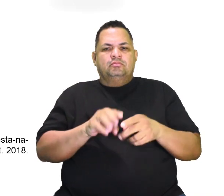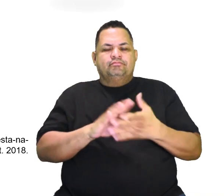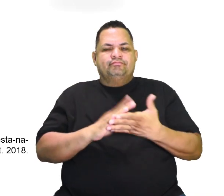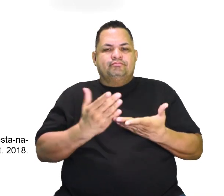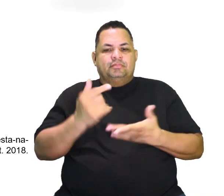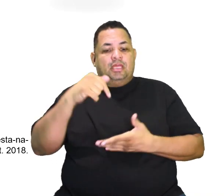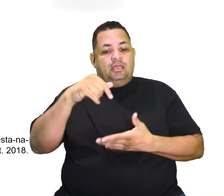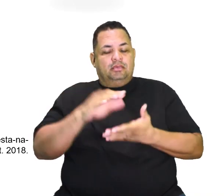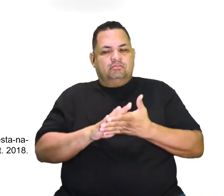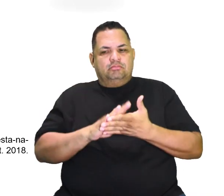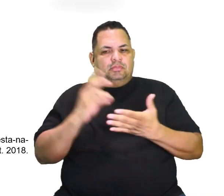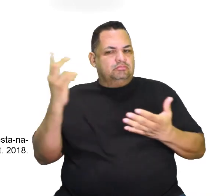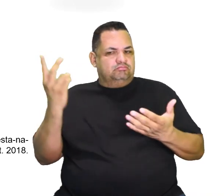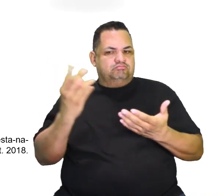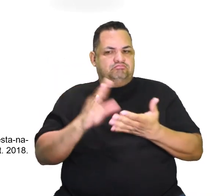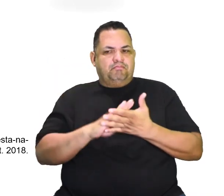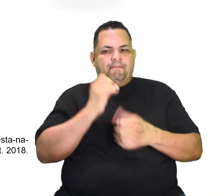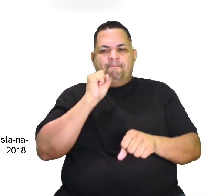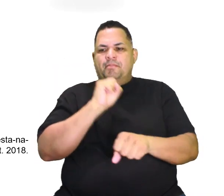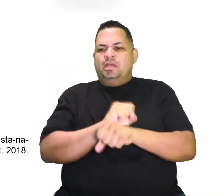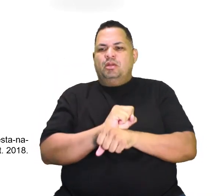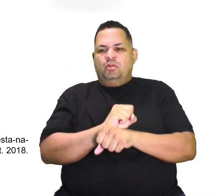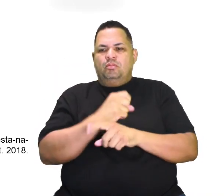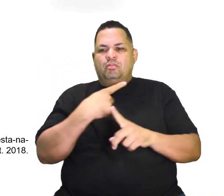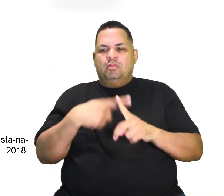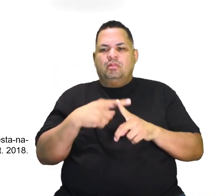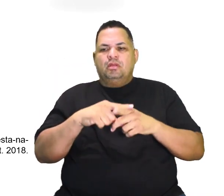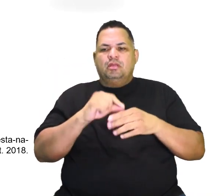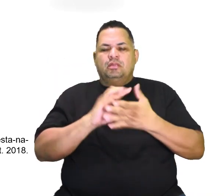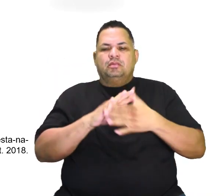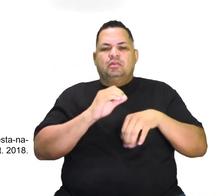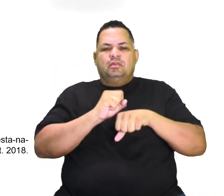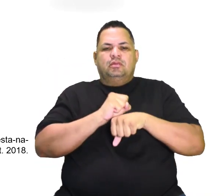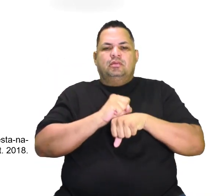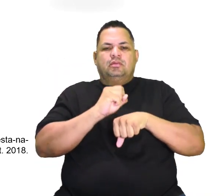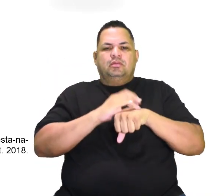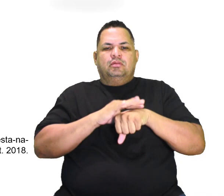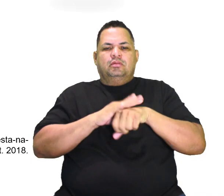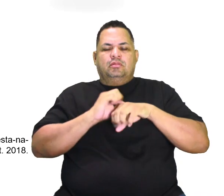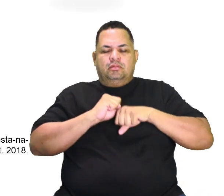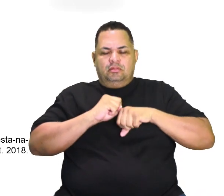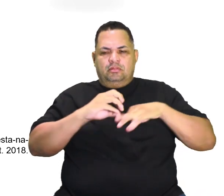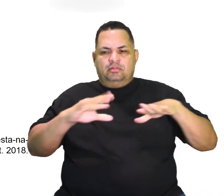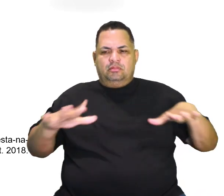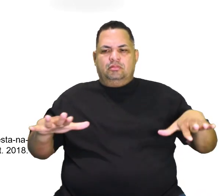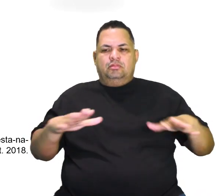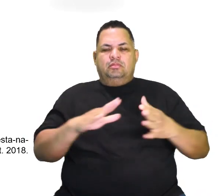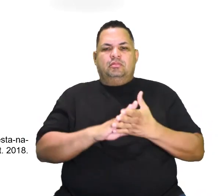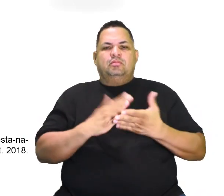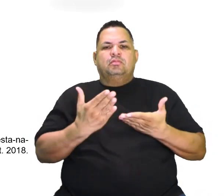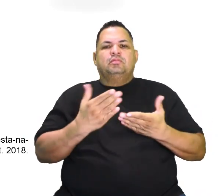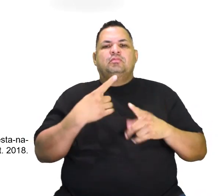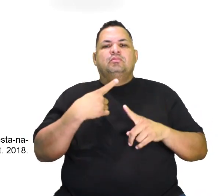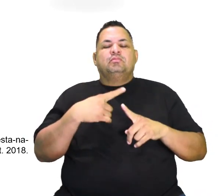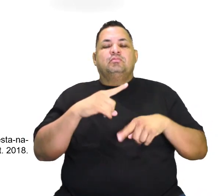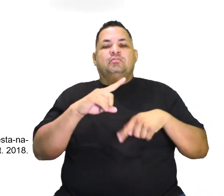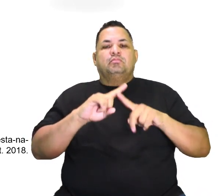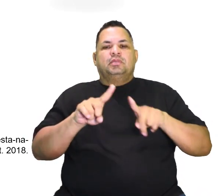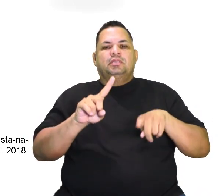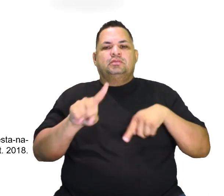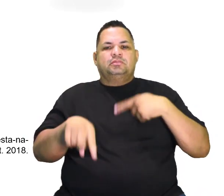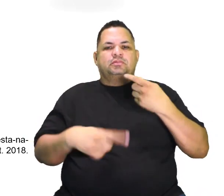ocorrer devido à pandemia e outras questões, mas eu vi uma reportagem que tinha